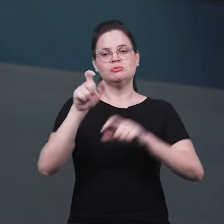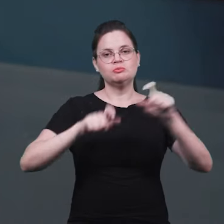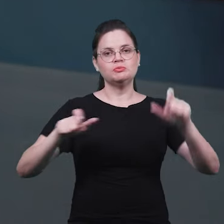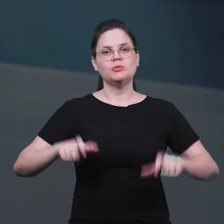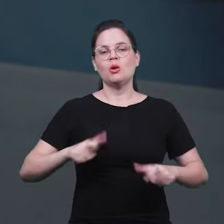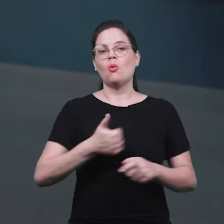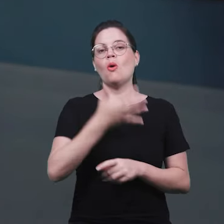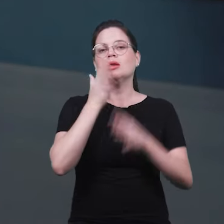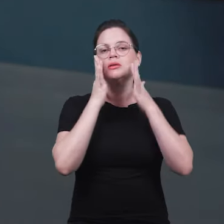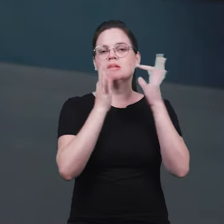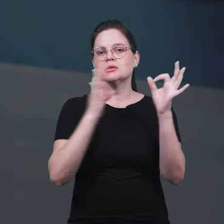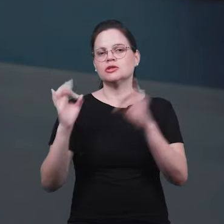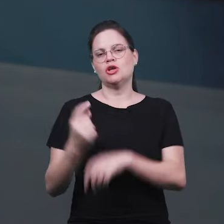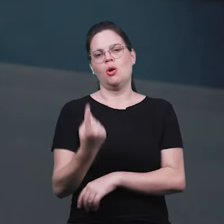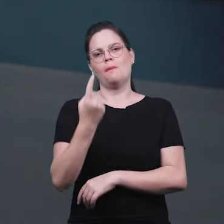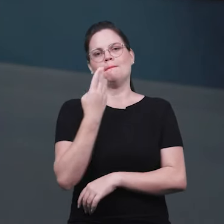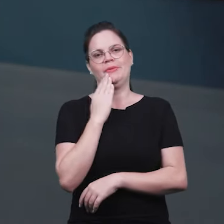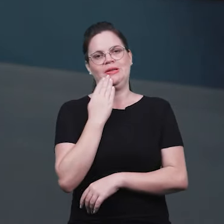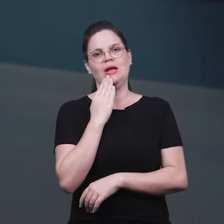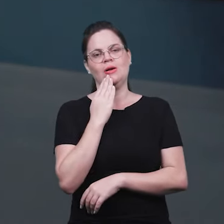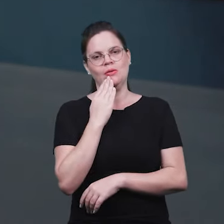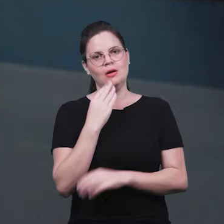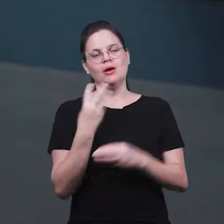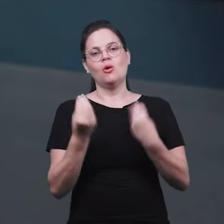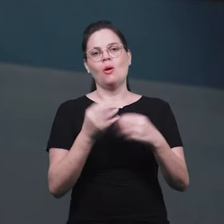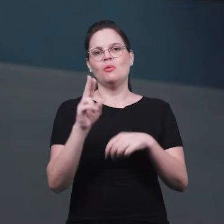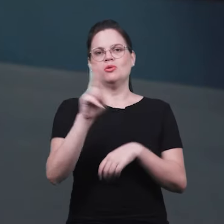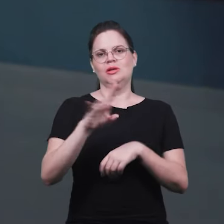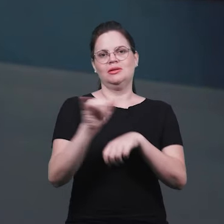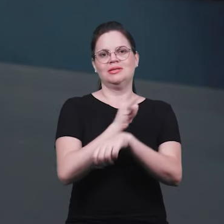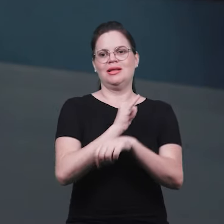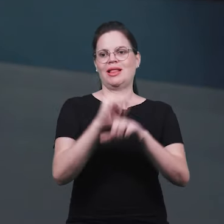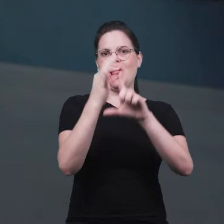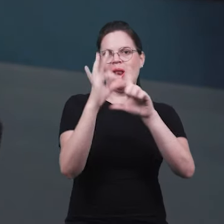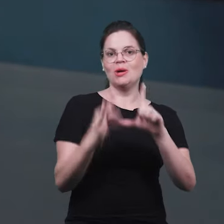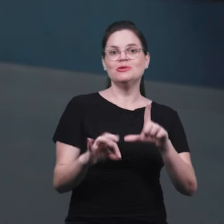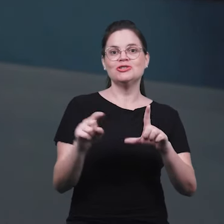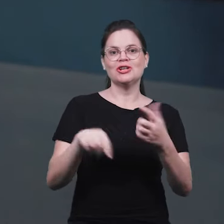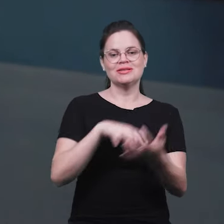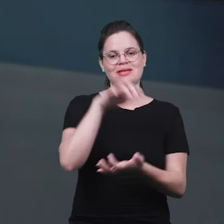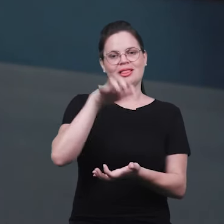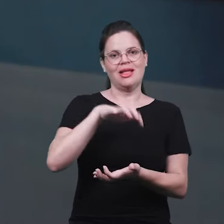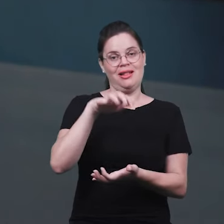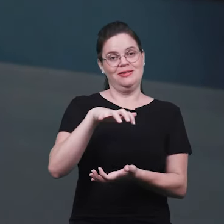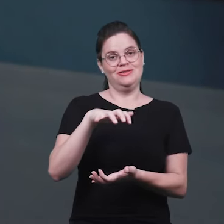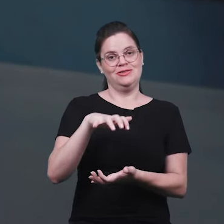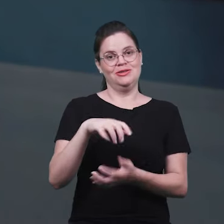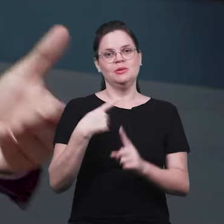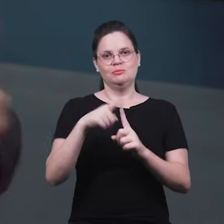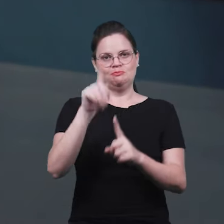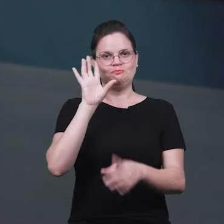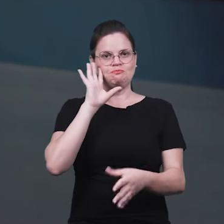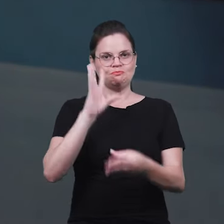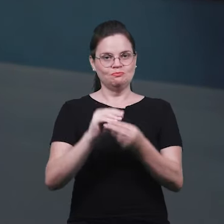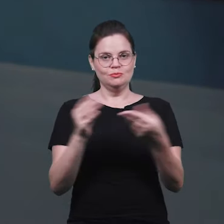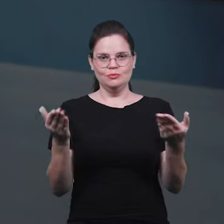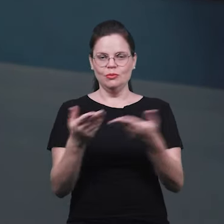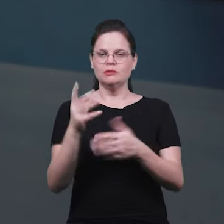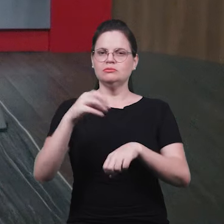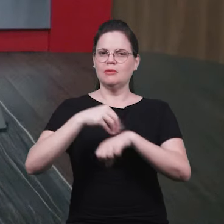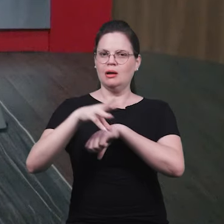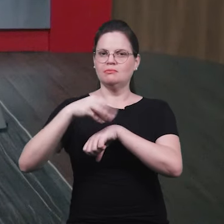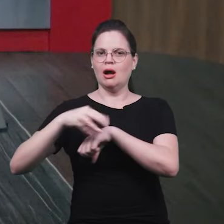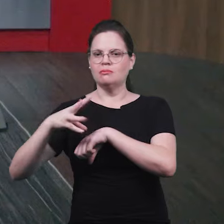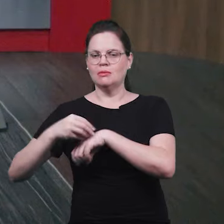bilhão de pessoas, né, através desse modal, que foi o satélite. Né? Quem está conectado conosco hoje está recebendo este produto, esse